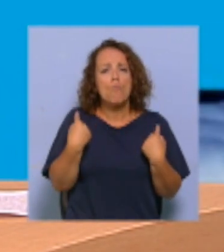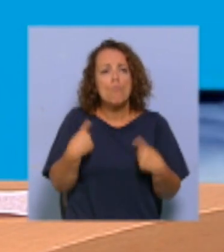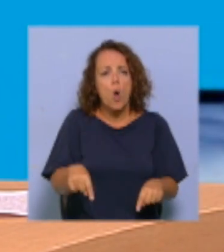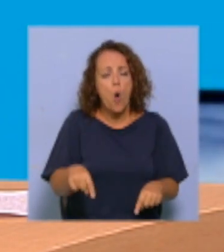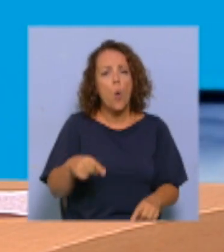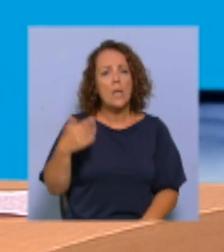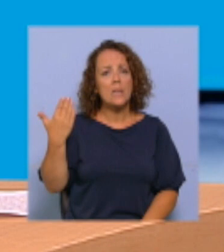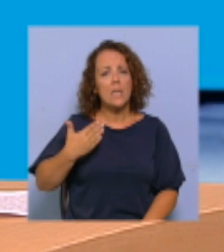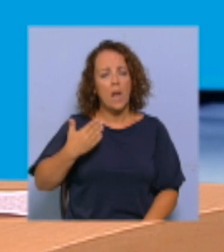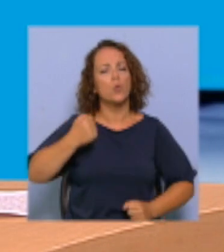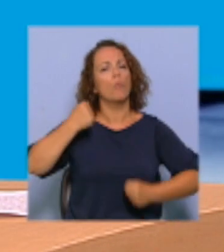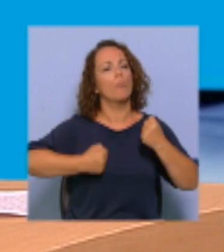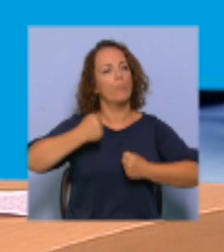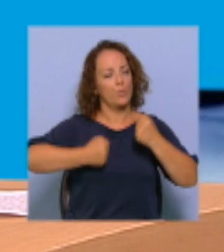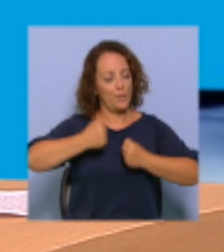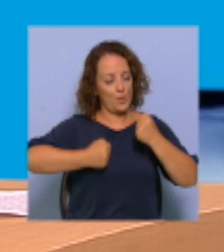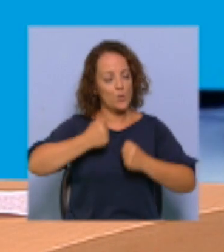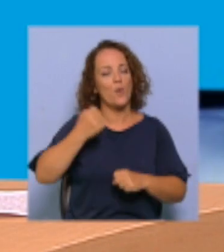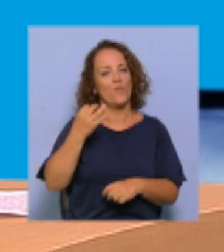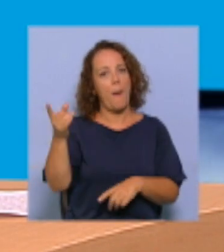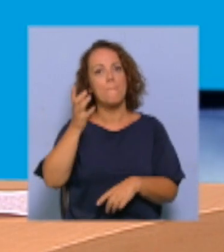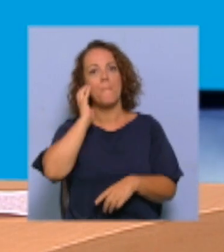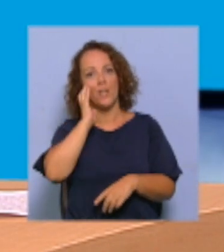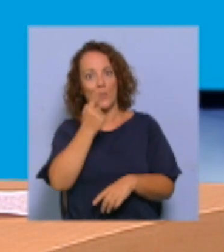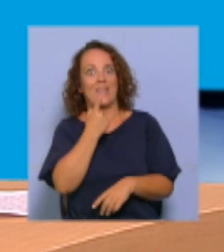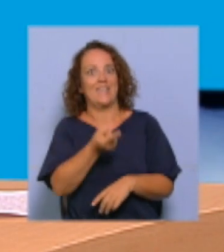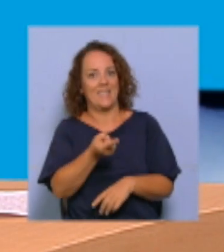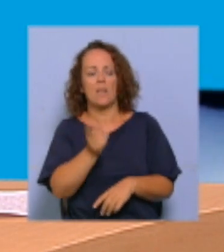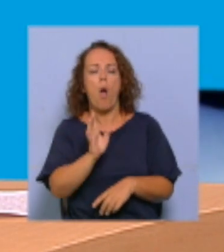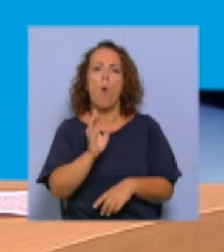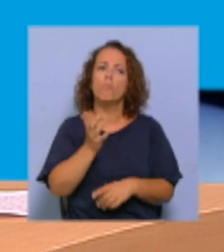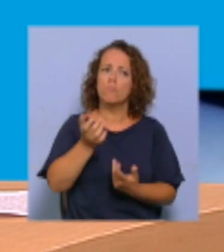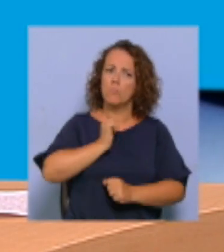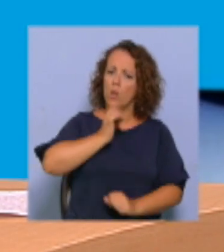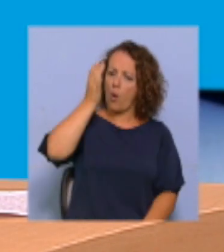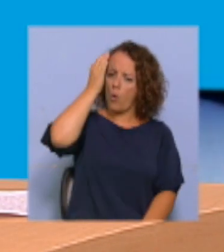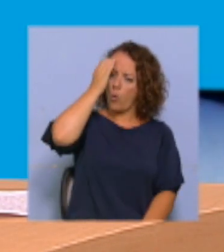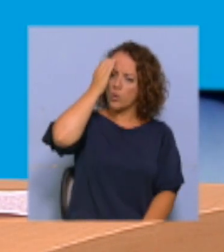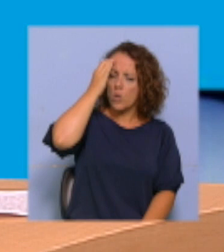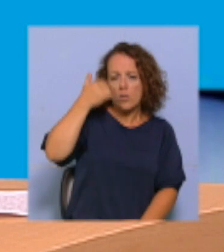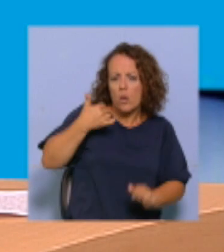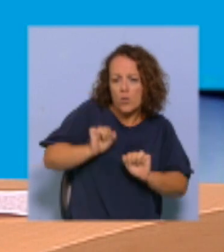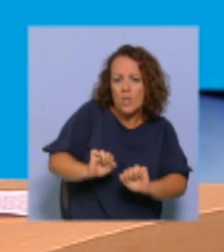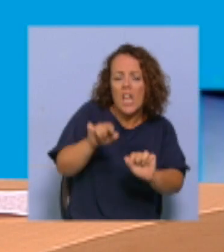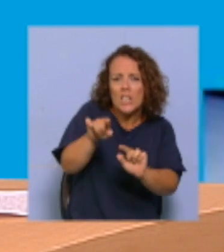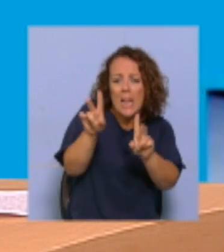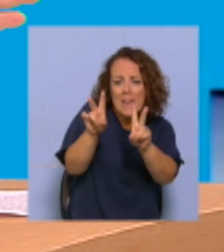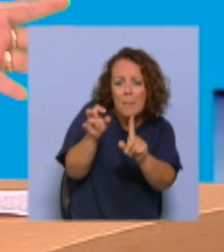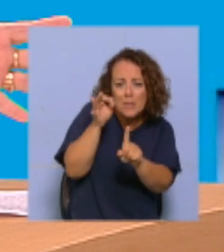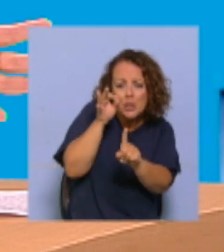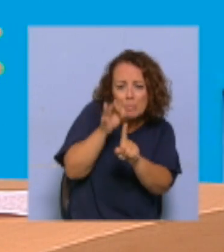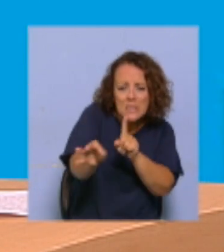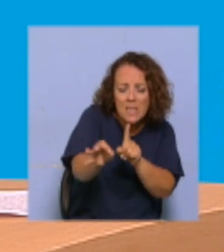direito à indignação que defendia tão bem Mário Soares, mas o direito à objeção da sua consciência em matérias específicas que